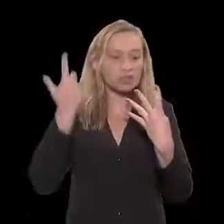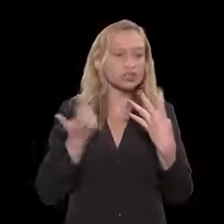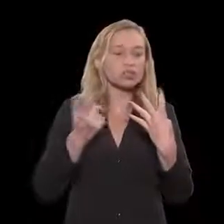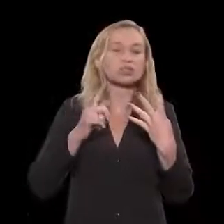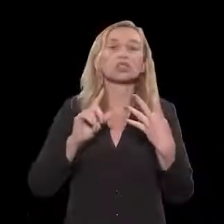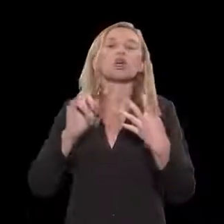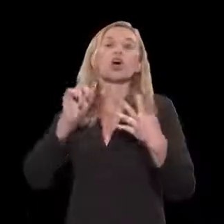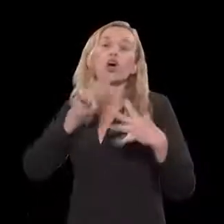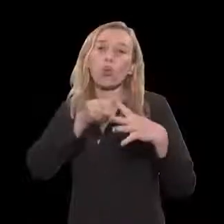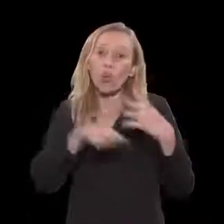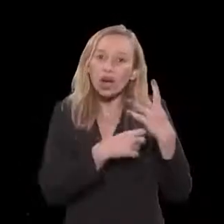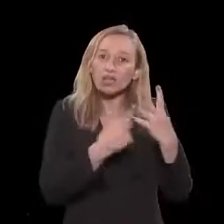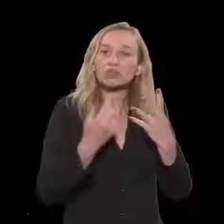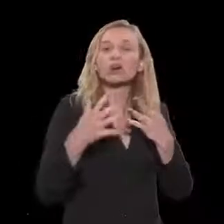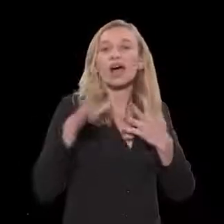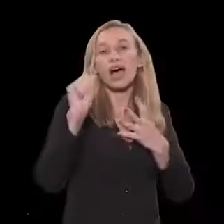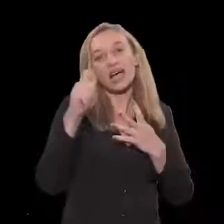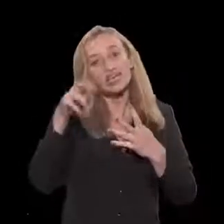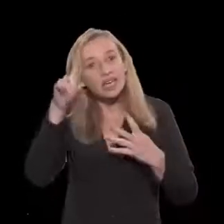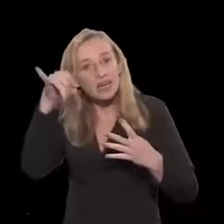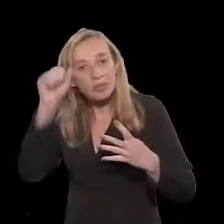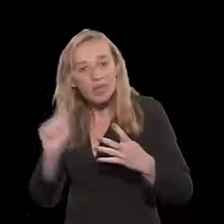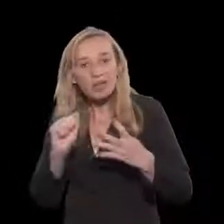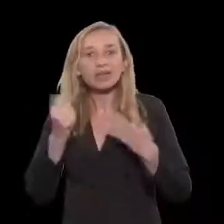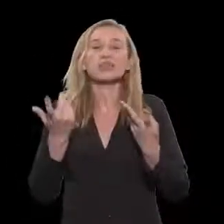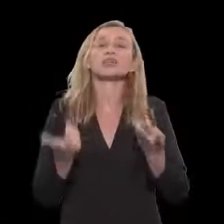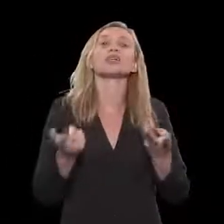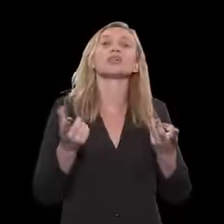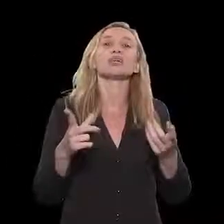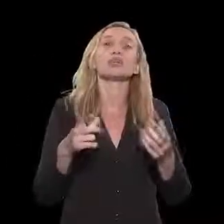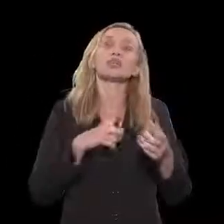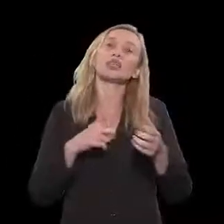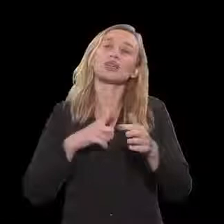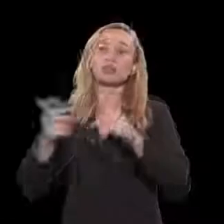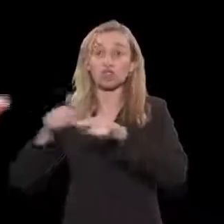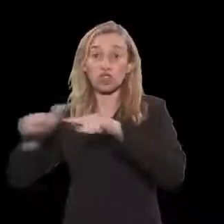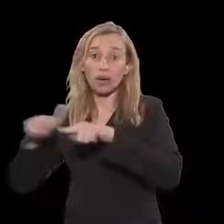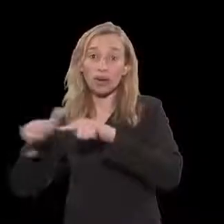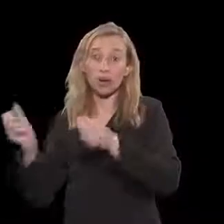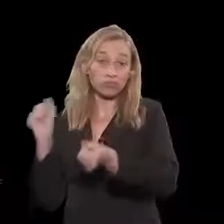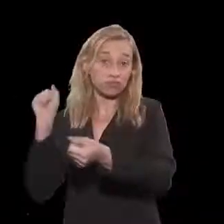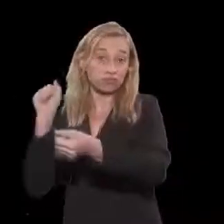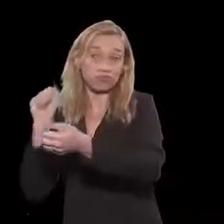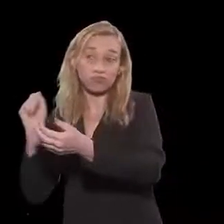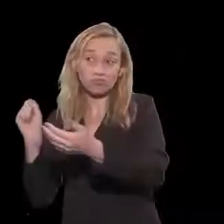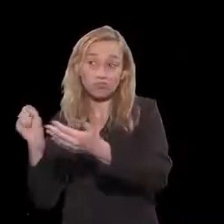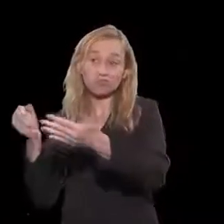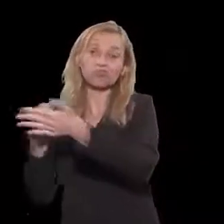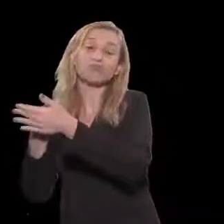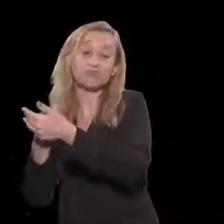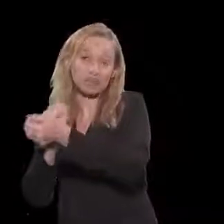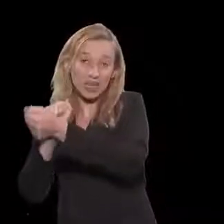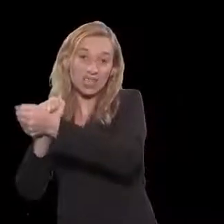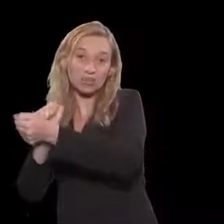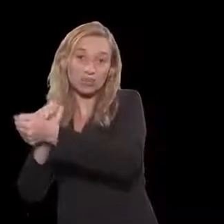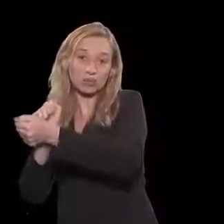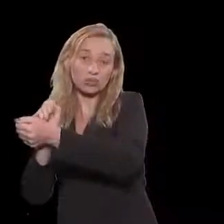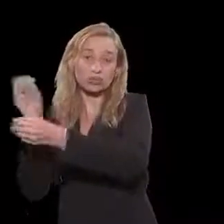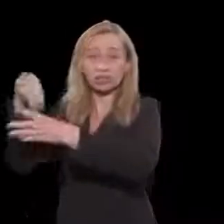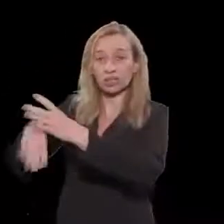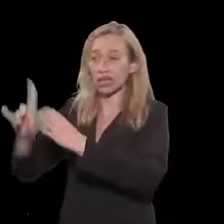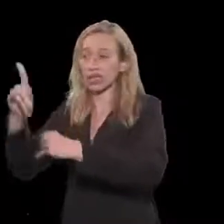negras, 4 acadêmicas, né, que estavam também com seus trabalhos muito aprisionados dentro do universo da